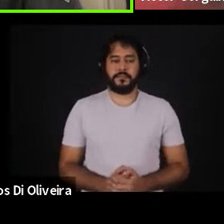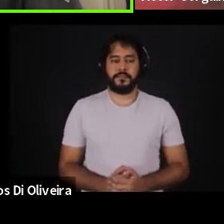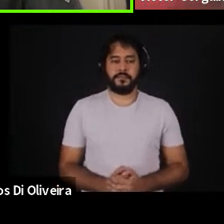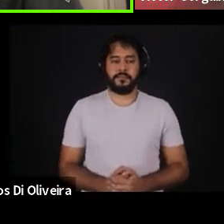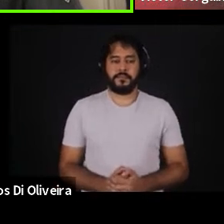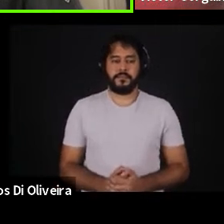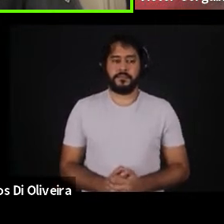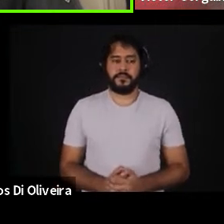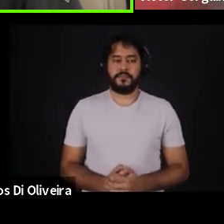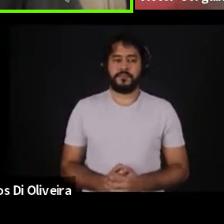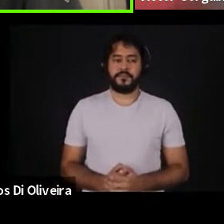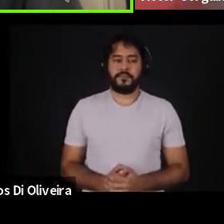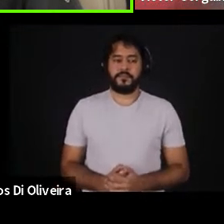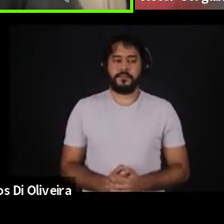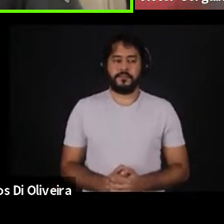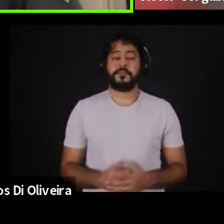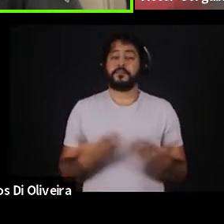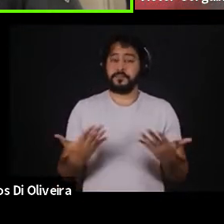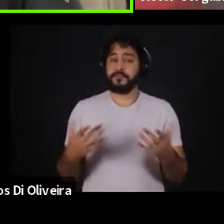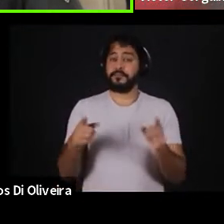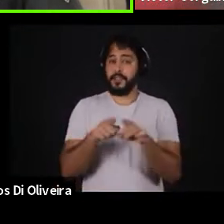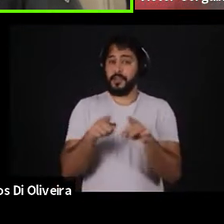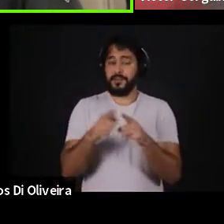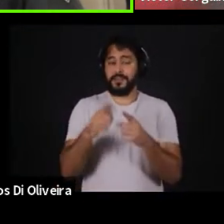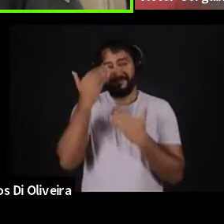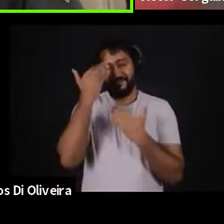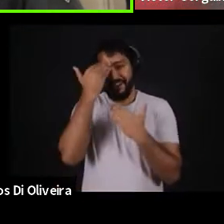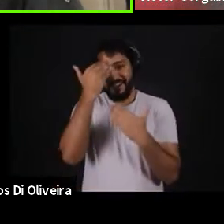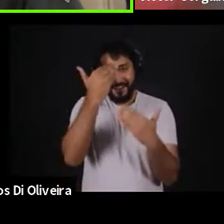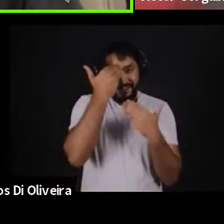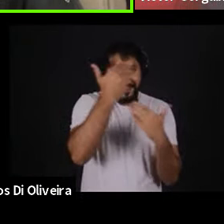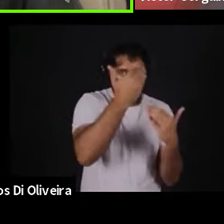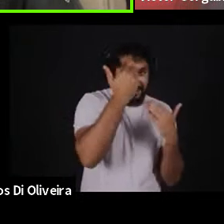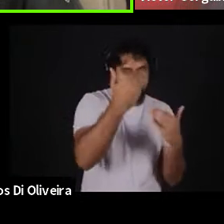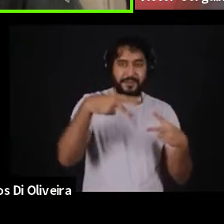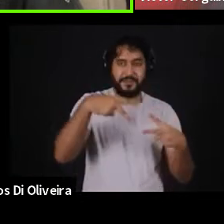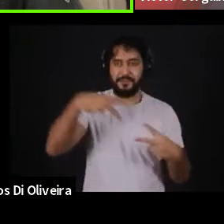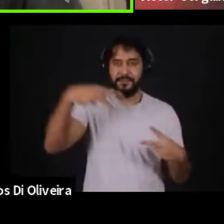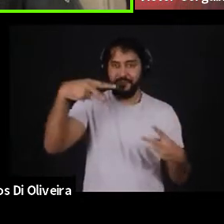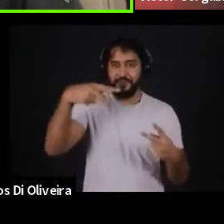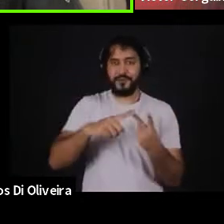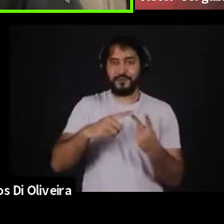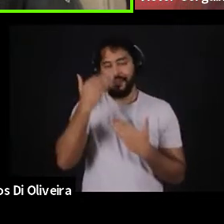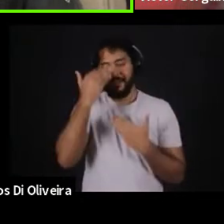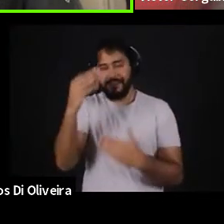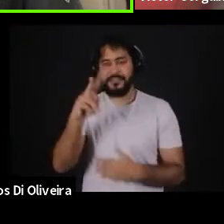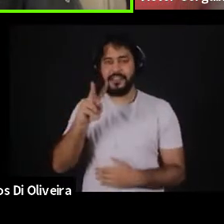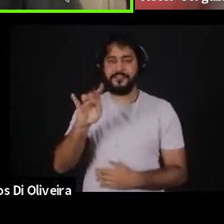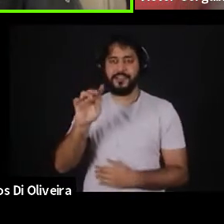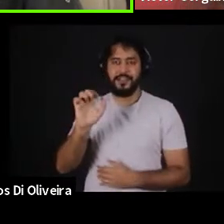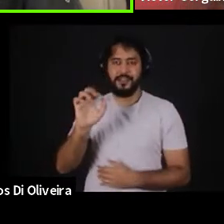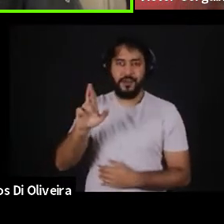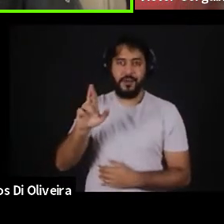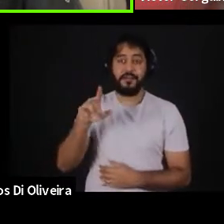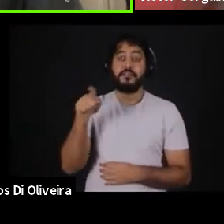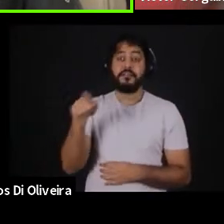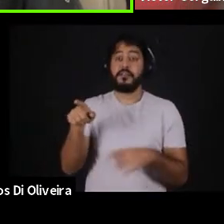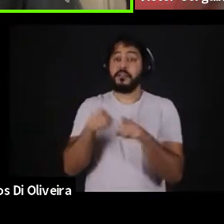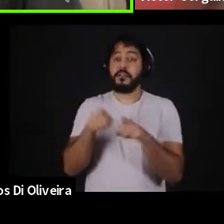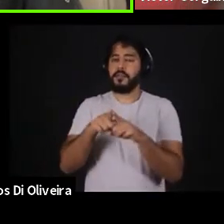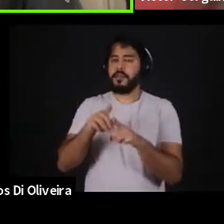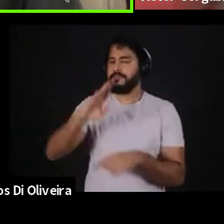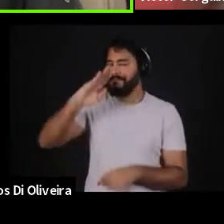Então, e antes de mais, também agradecer ao Pivô, agradecer ao Vitor e